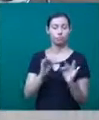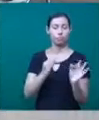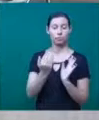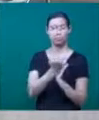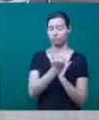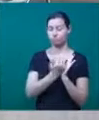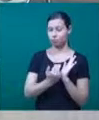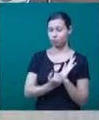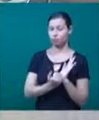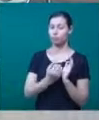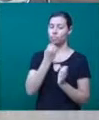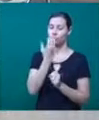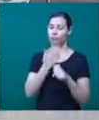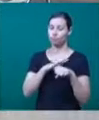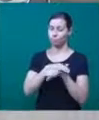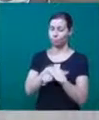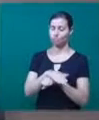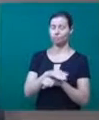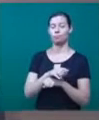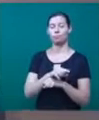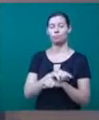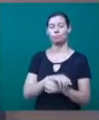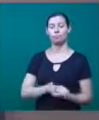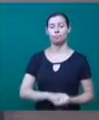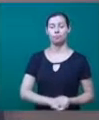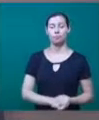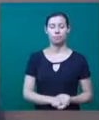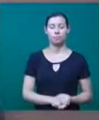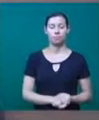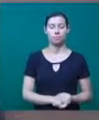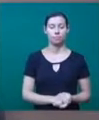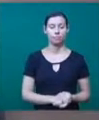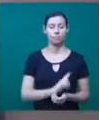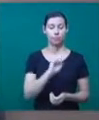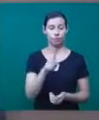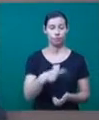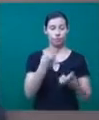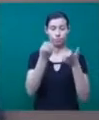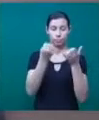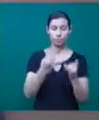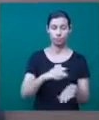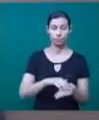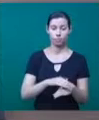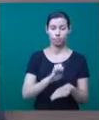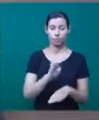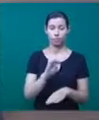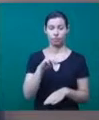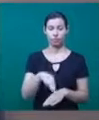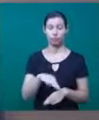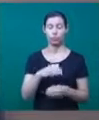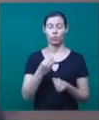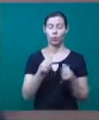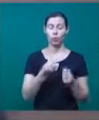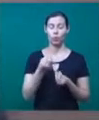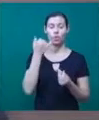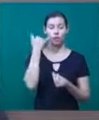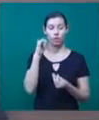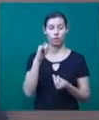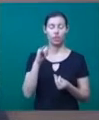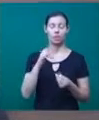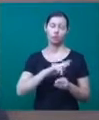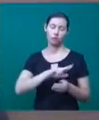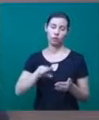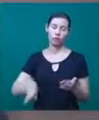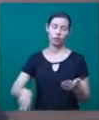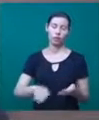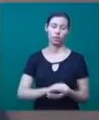E uma boa noite para os telespectadores. Obrigado. E daqui a pouco você vai saber mais sobre a esclerose múltipla, causas, tratamento e diagnóstico da